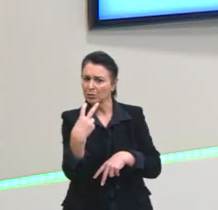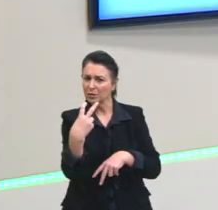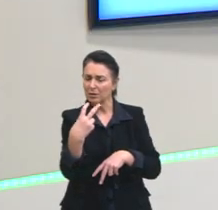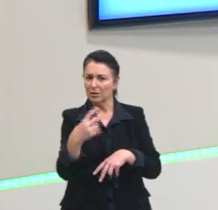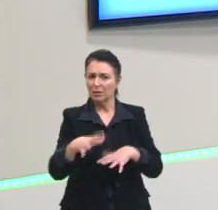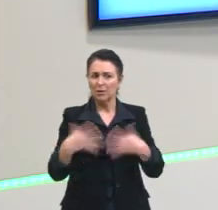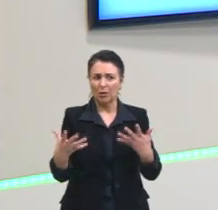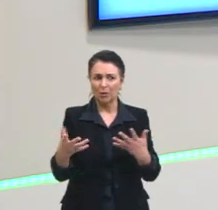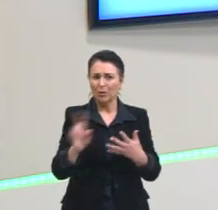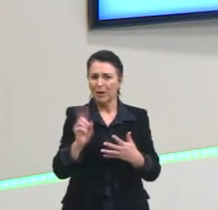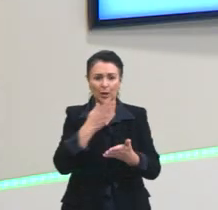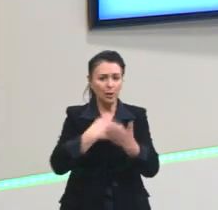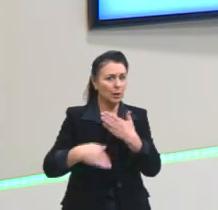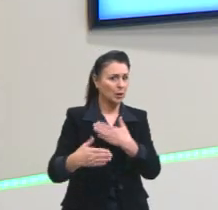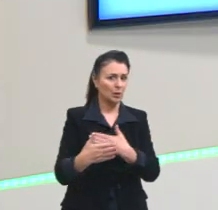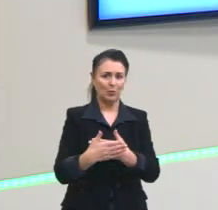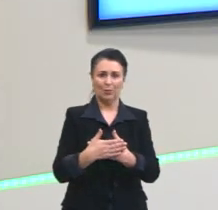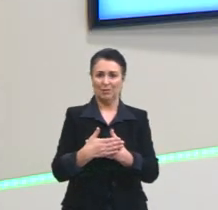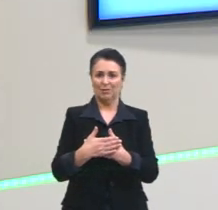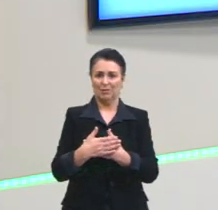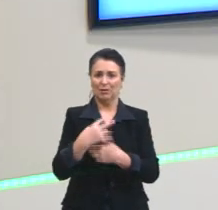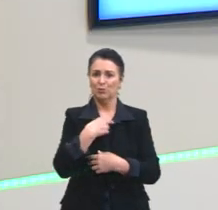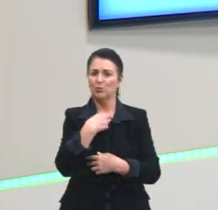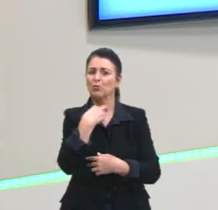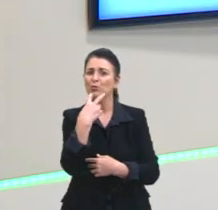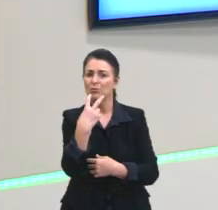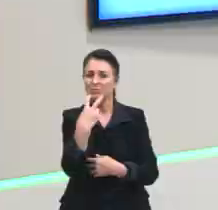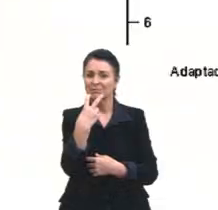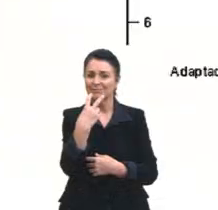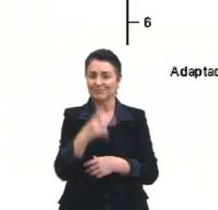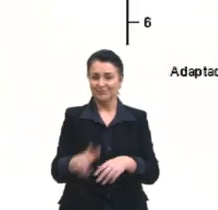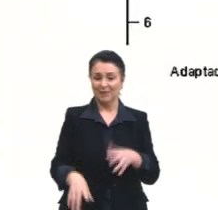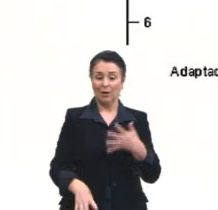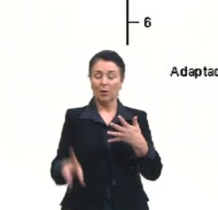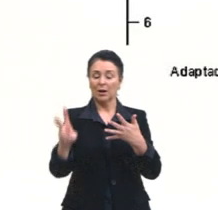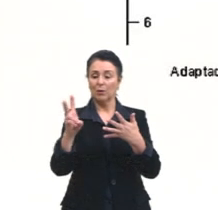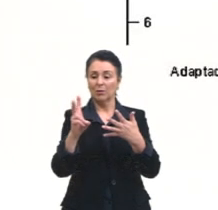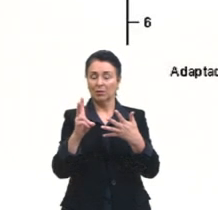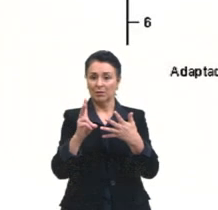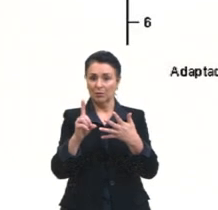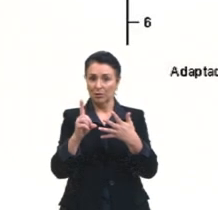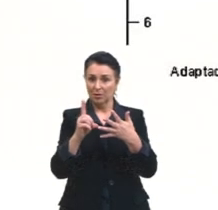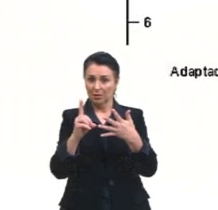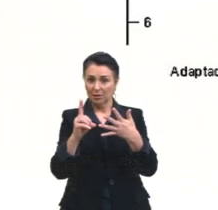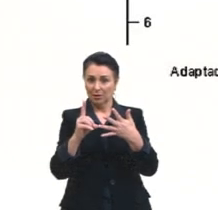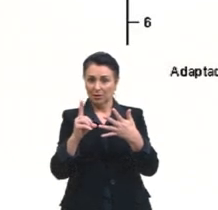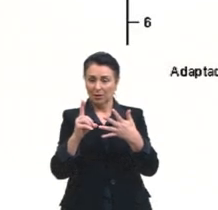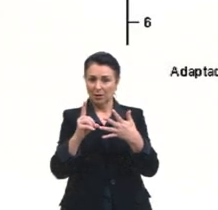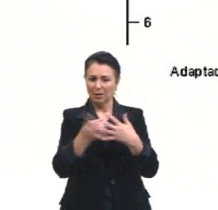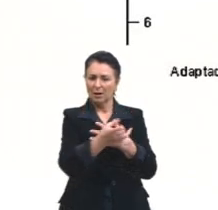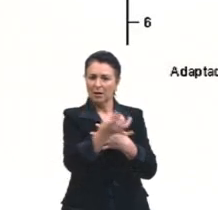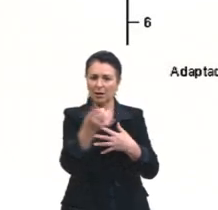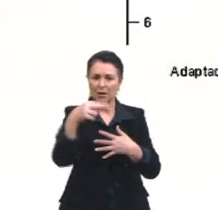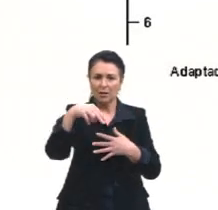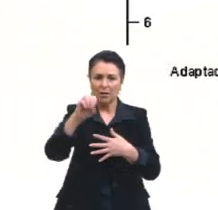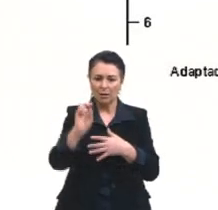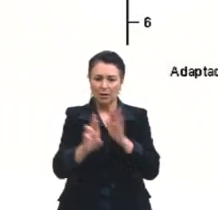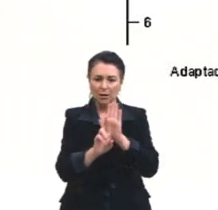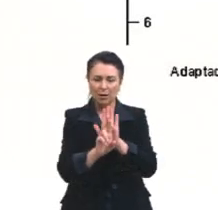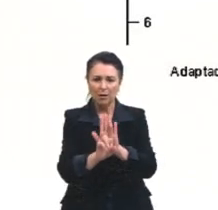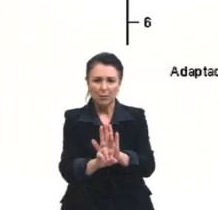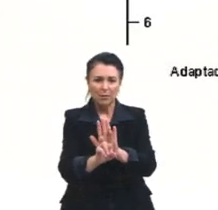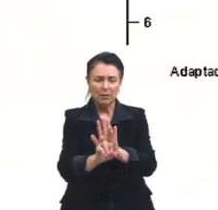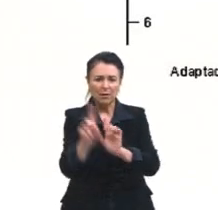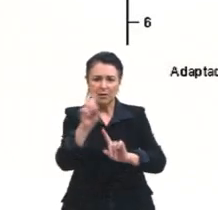panteras não usem tá então tá errado a letra de cada animal representa um evento